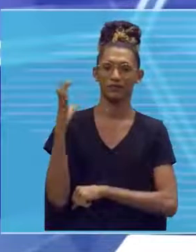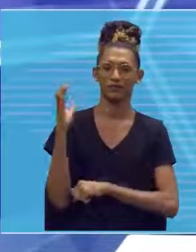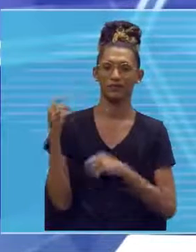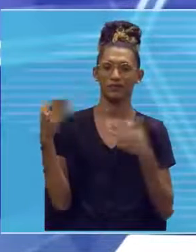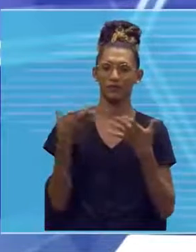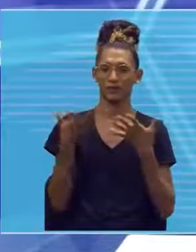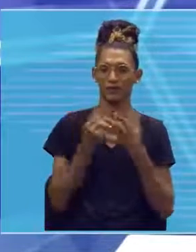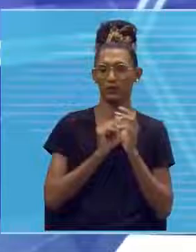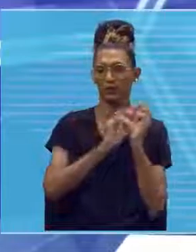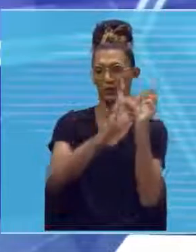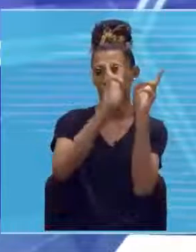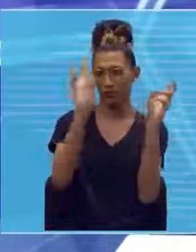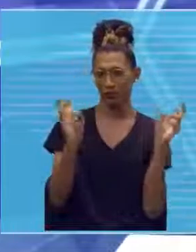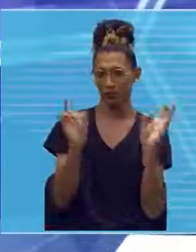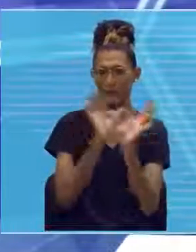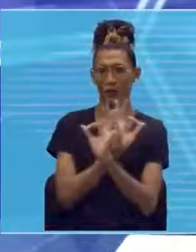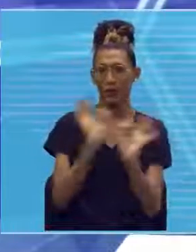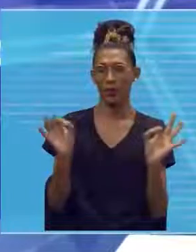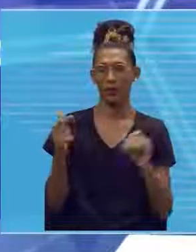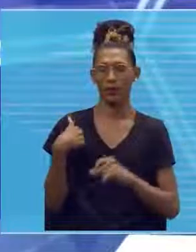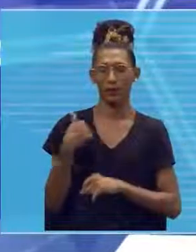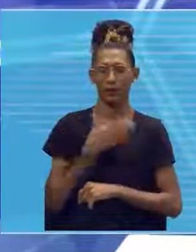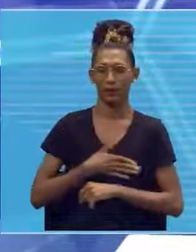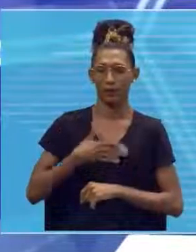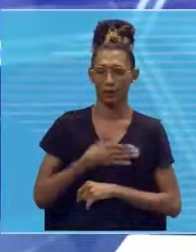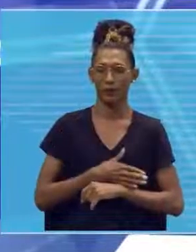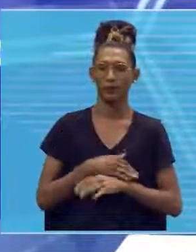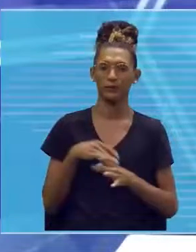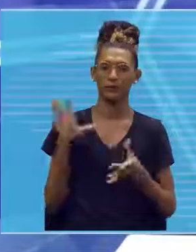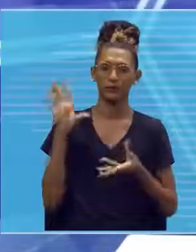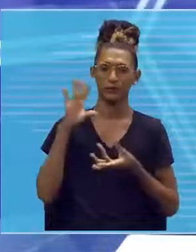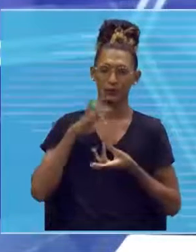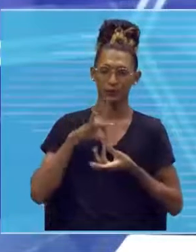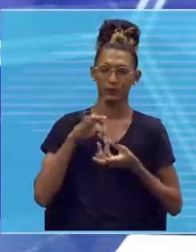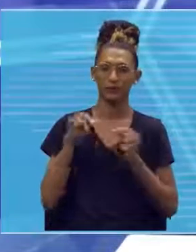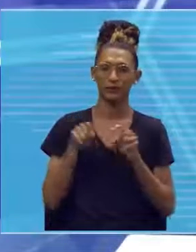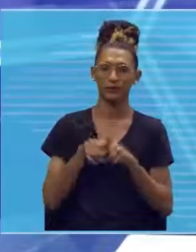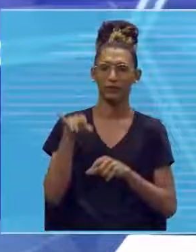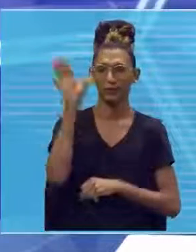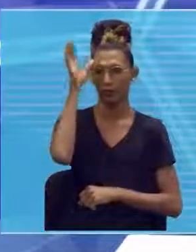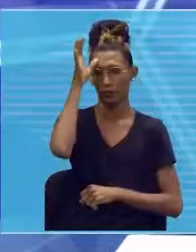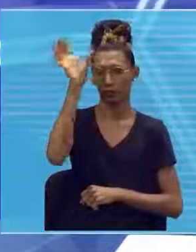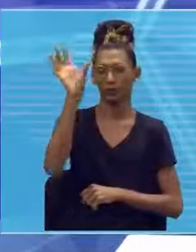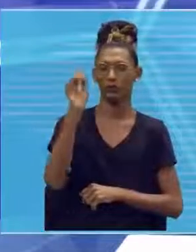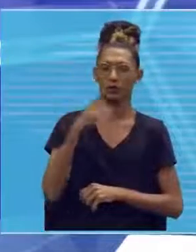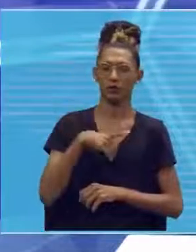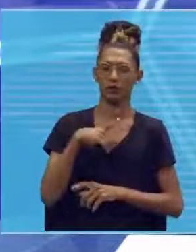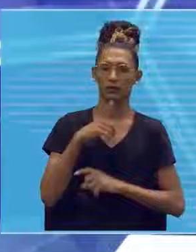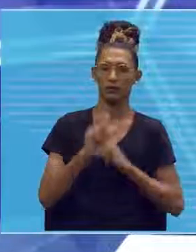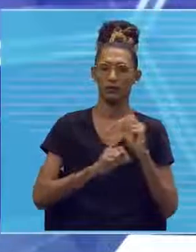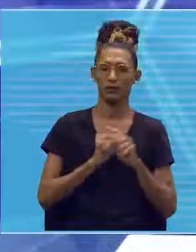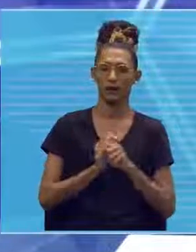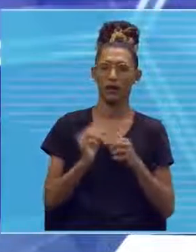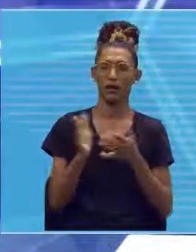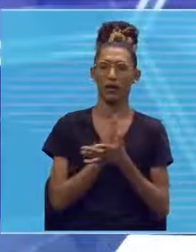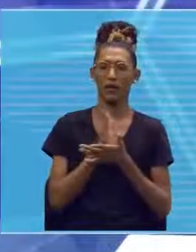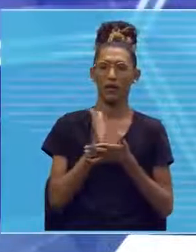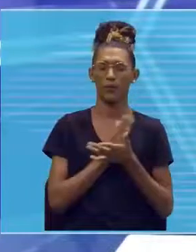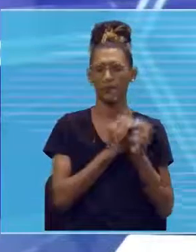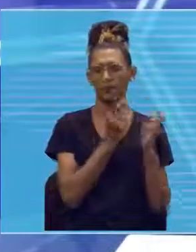conversando de uma temática que eu acho mas só astronomia e cultura a gente tá trazendo aí a